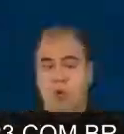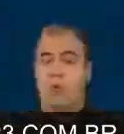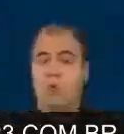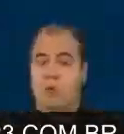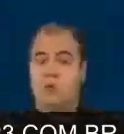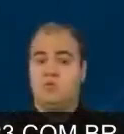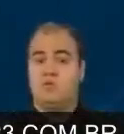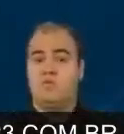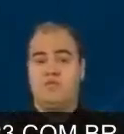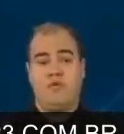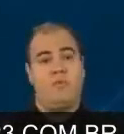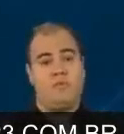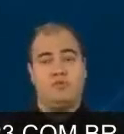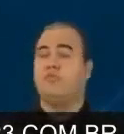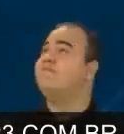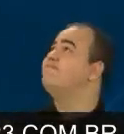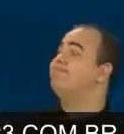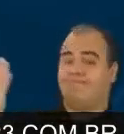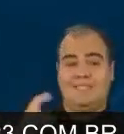2022 registrou